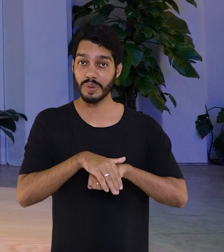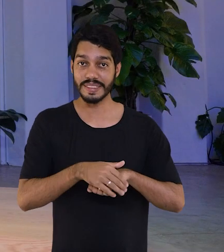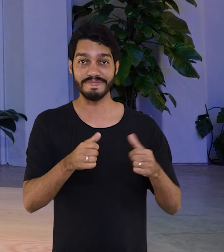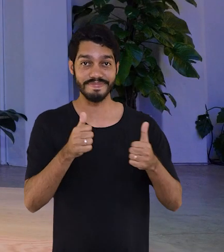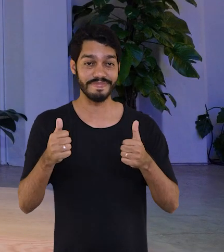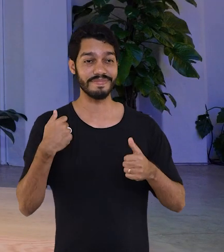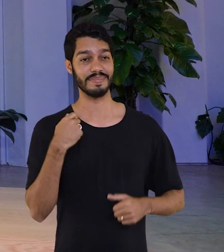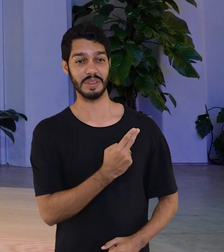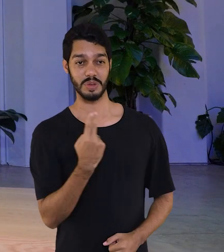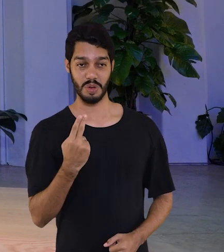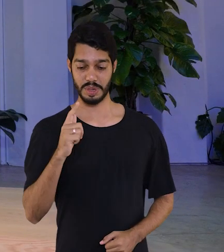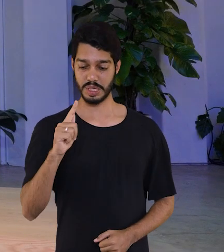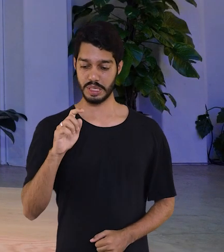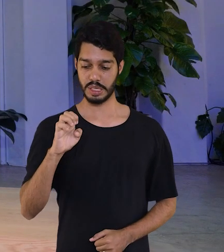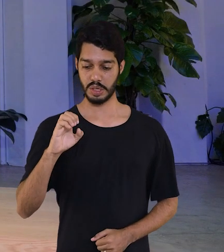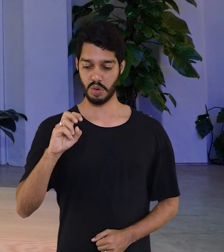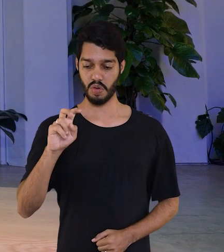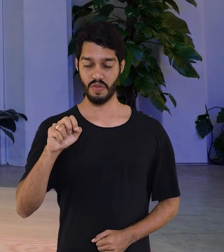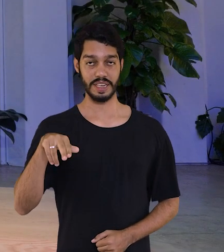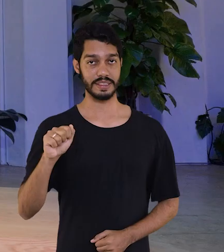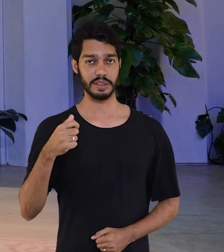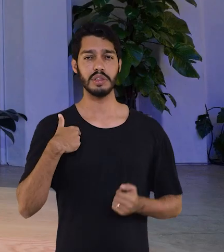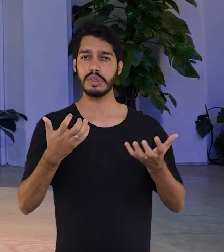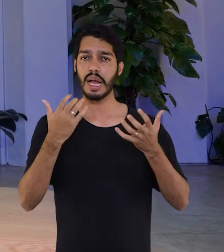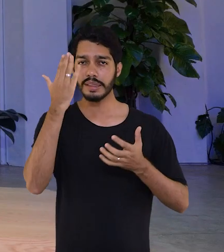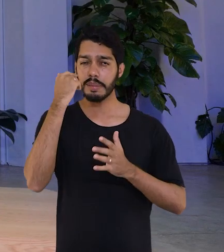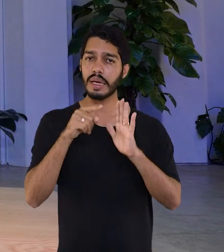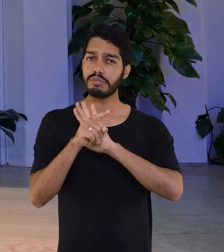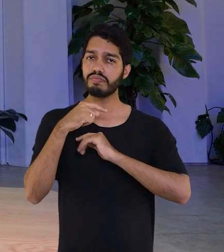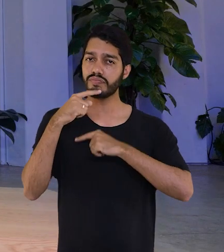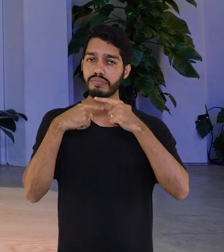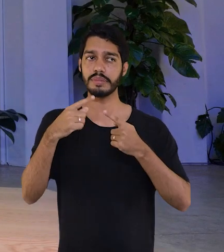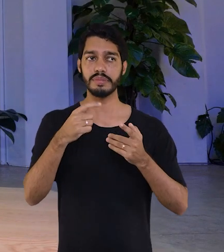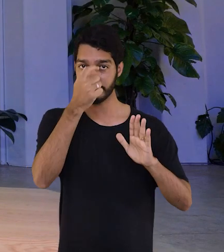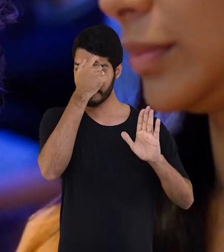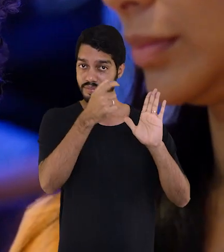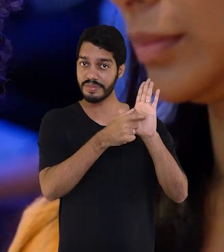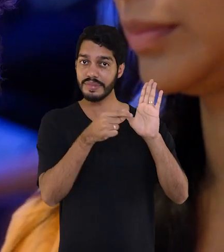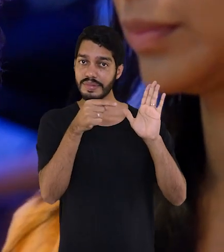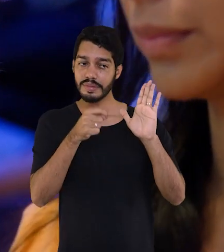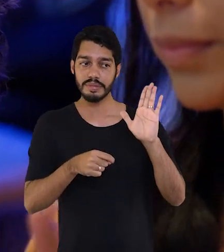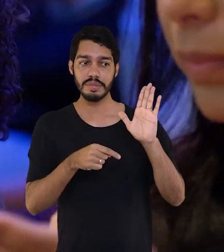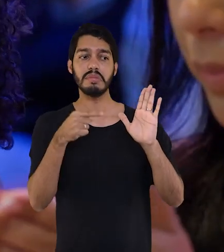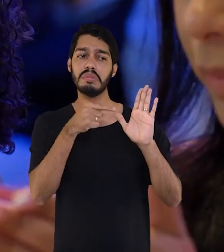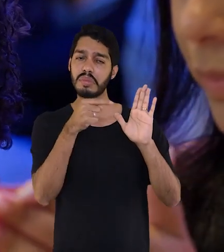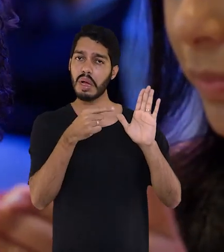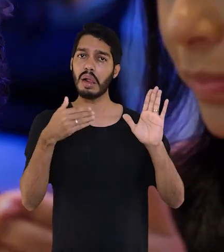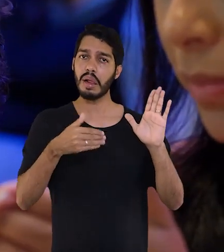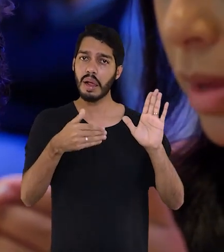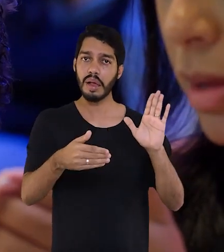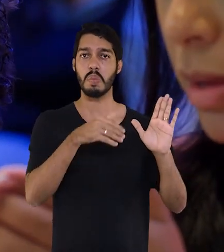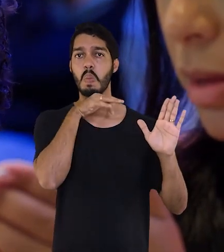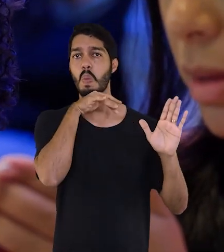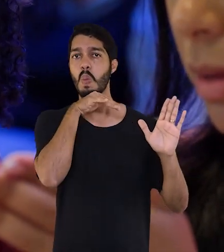Boa noite. Eu sou a Giovana. Uma dúvida que eu tenho, eu queria saber em que momento que a inteligência artificial acaba